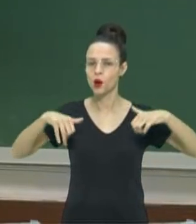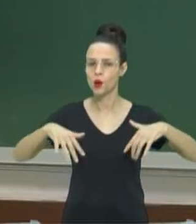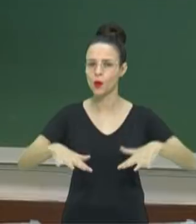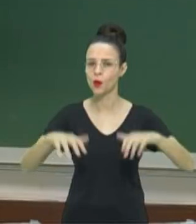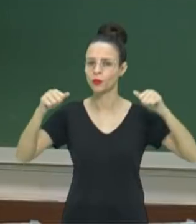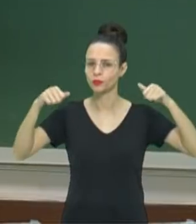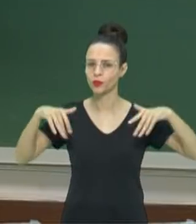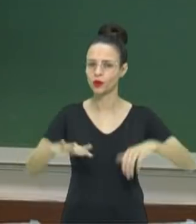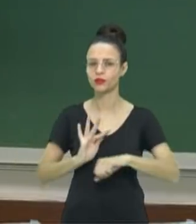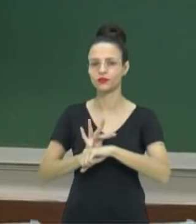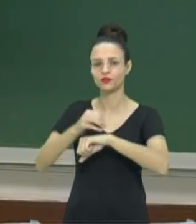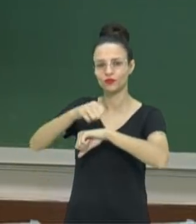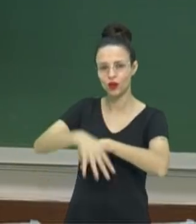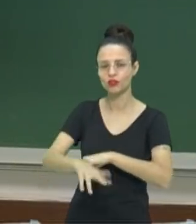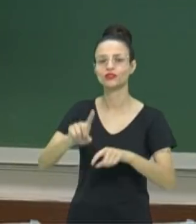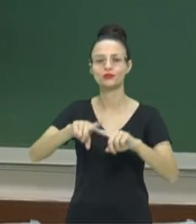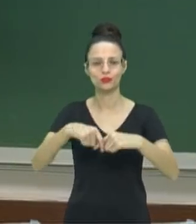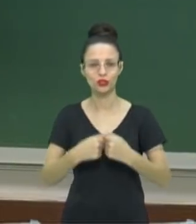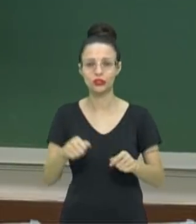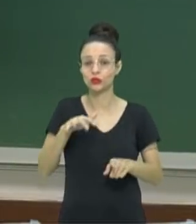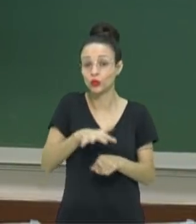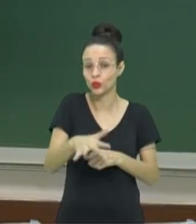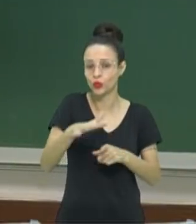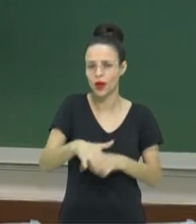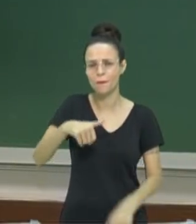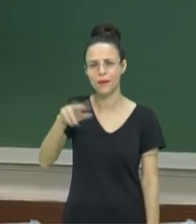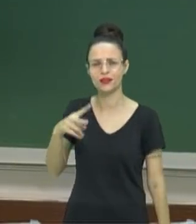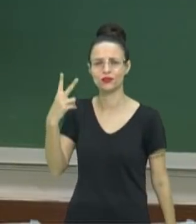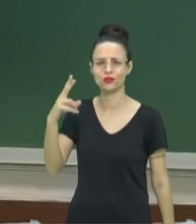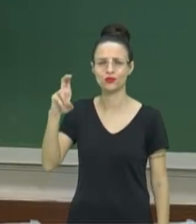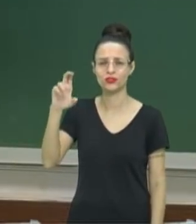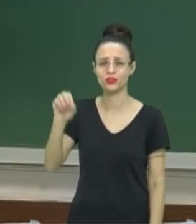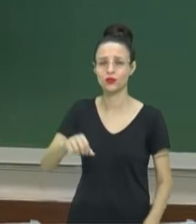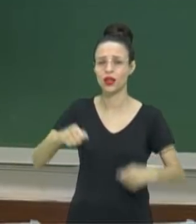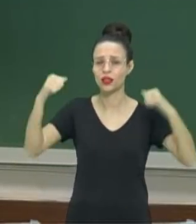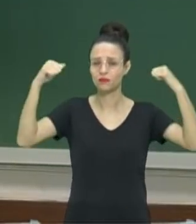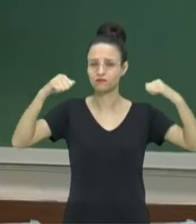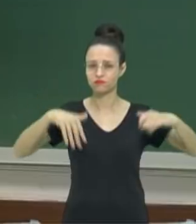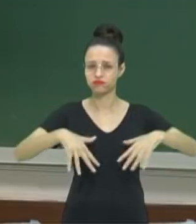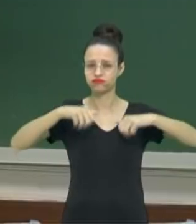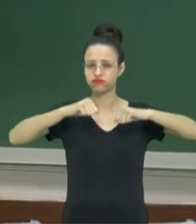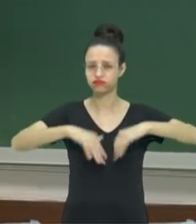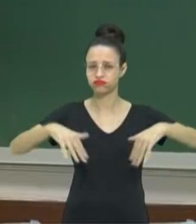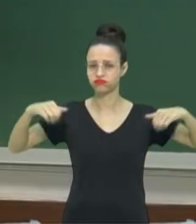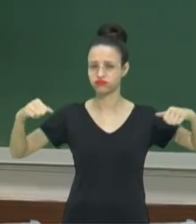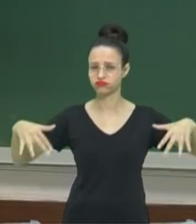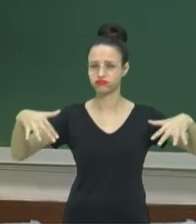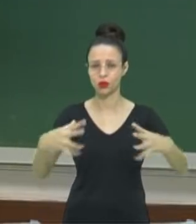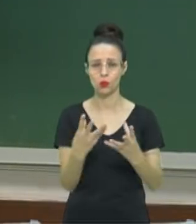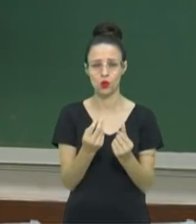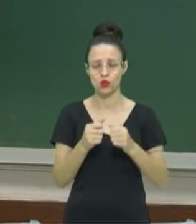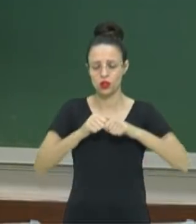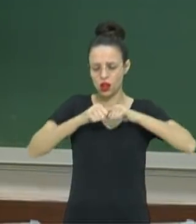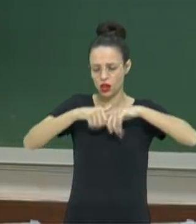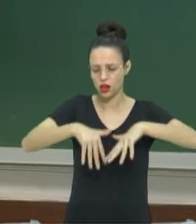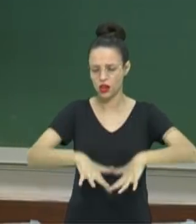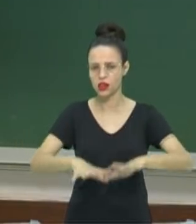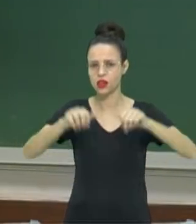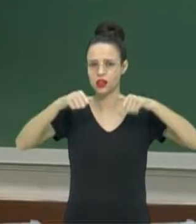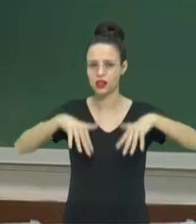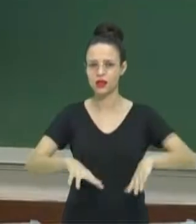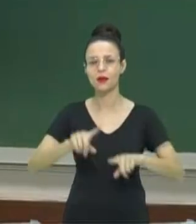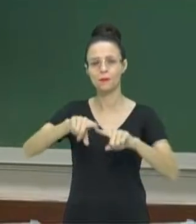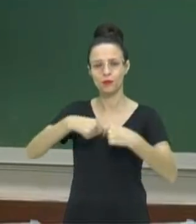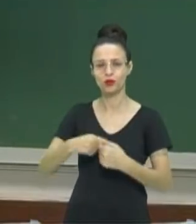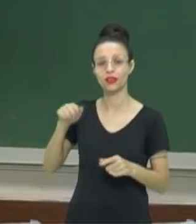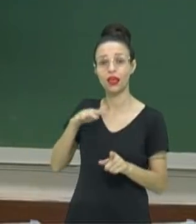isso a atração de visitação. Tem lá mais de 250 quedas d'água, né, no total ali do parque, e acaba atraindo